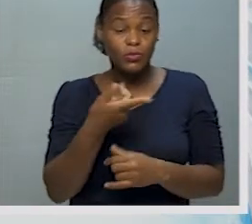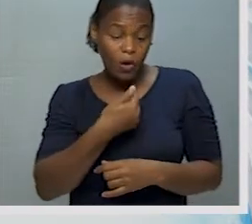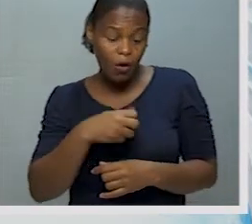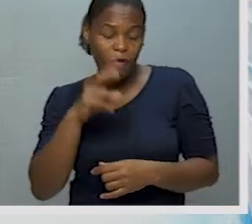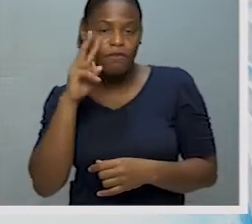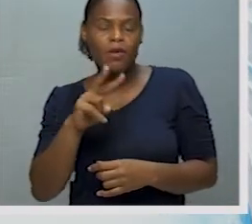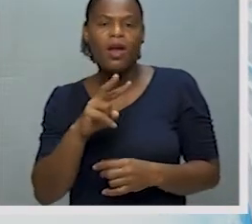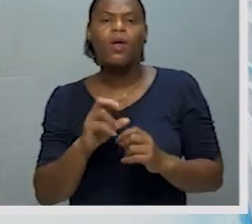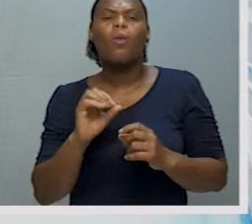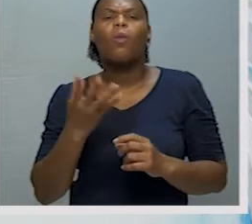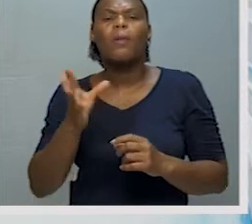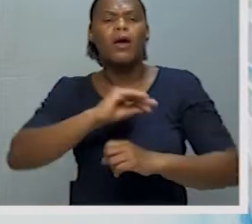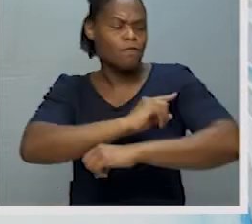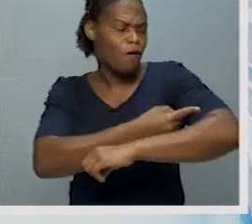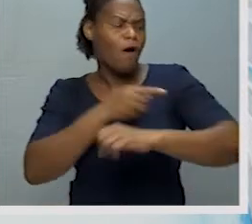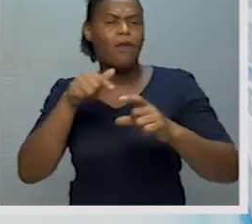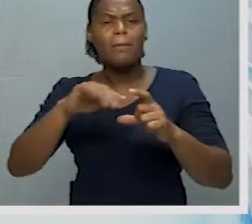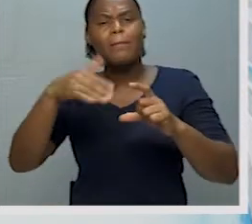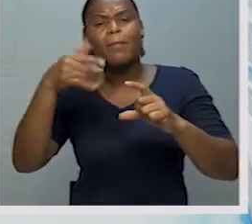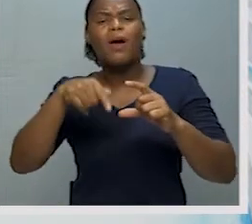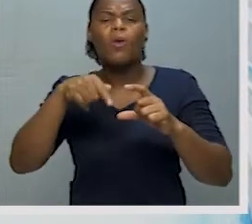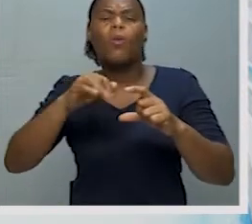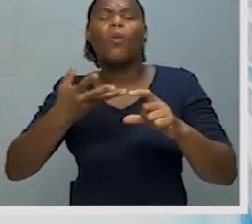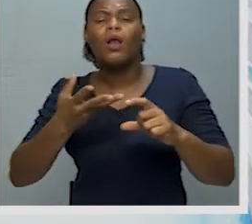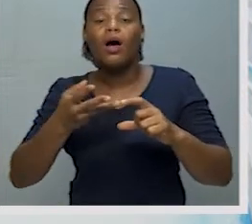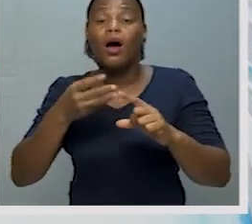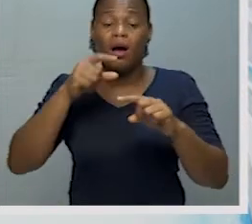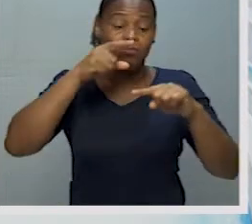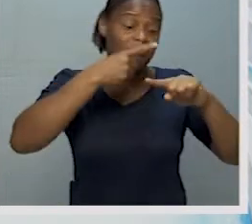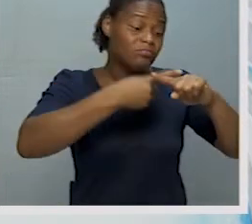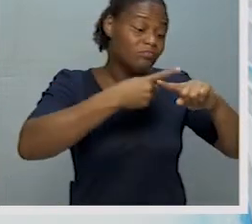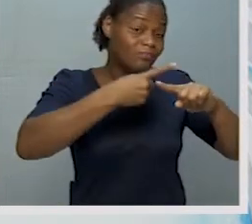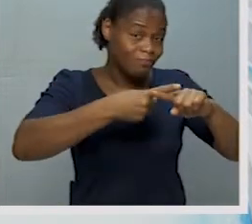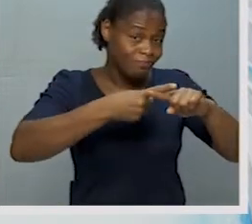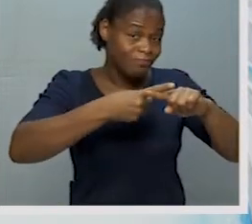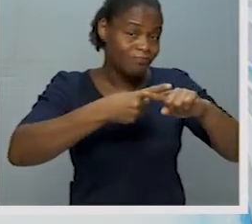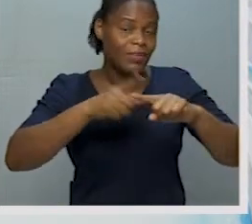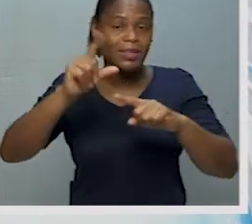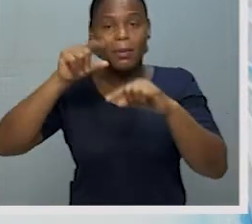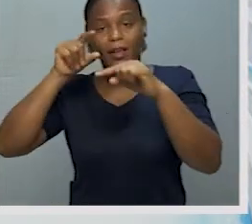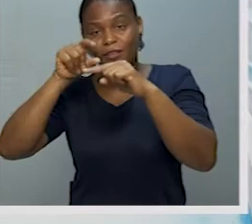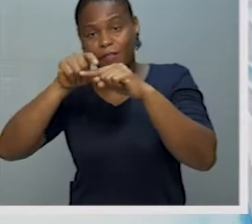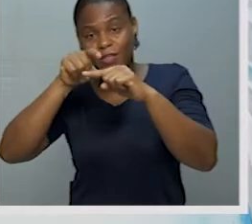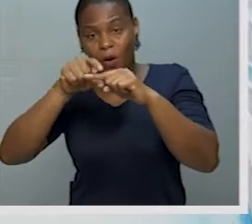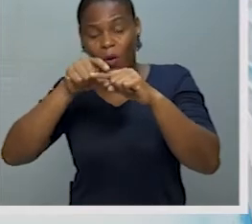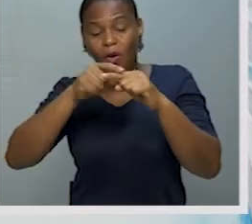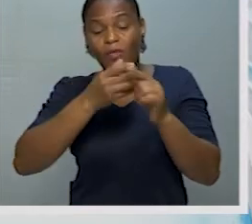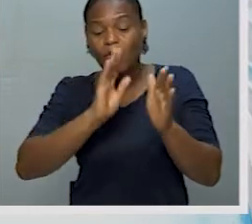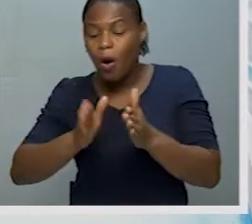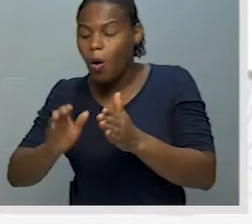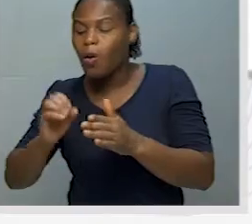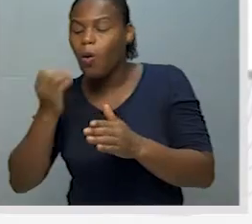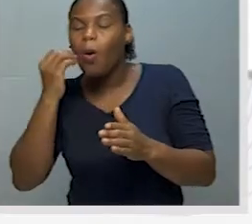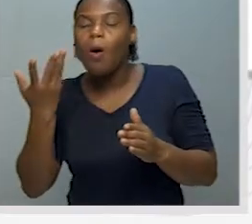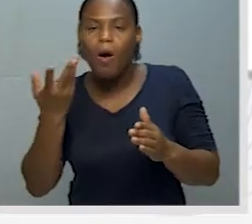ver o que é que tem prioridade. A multiplicação e a divisão, nas ordens em que